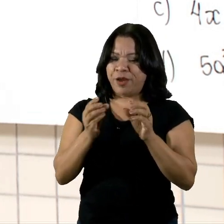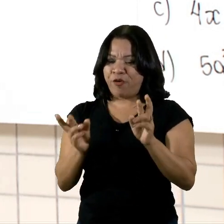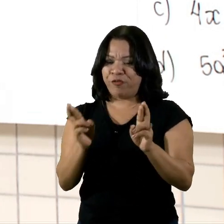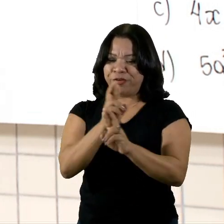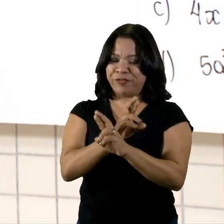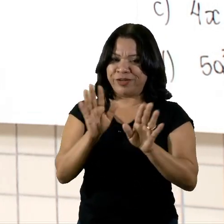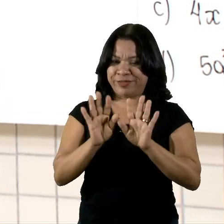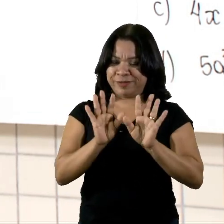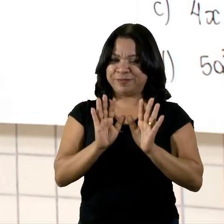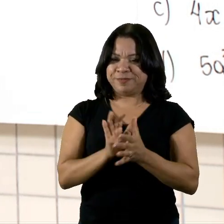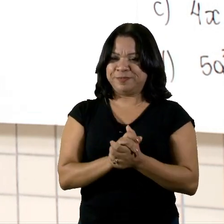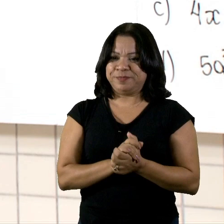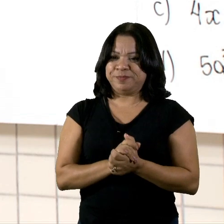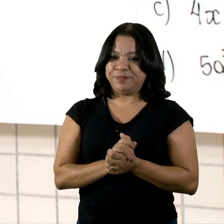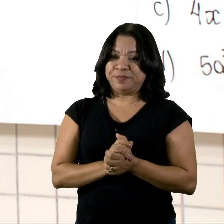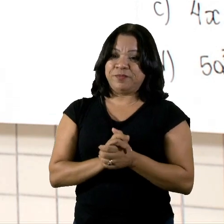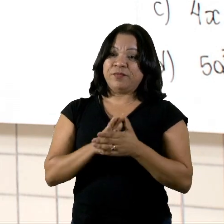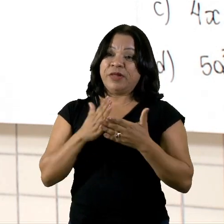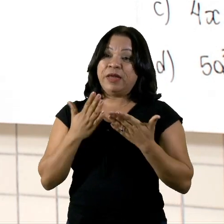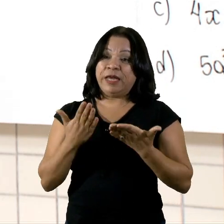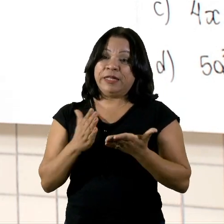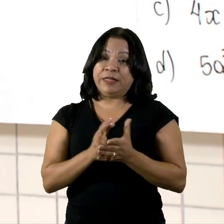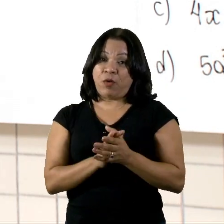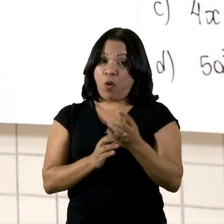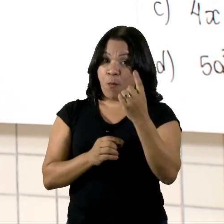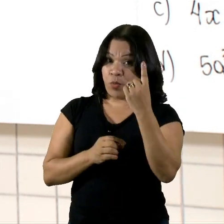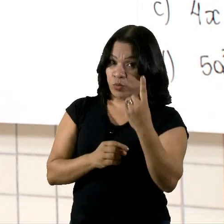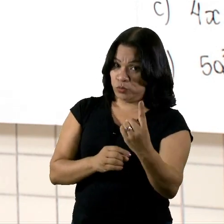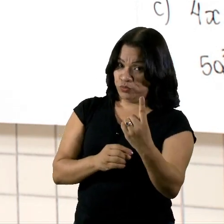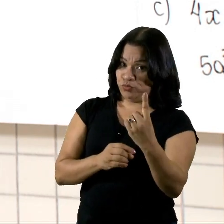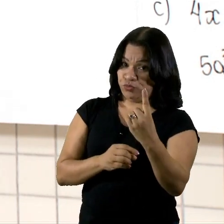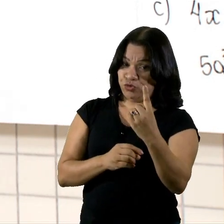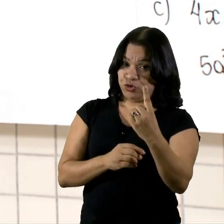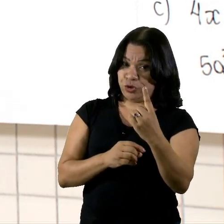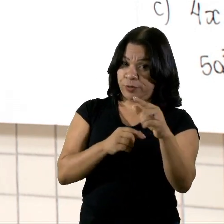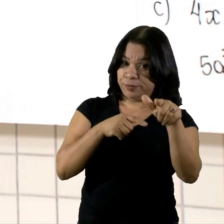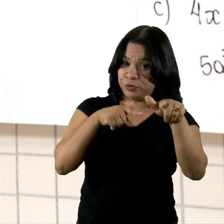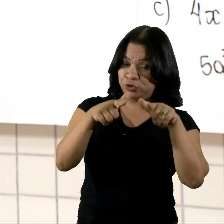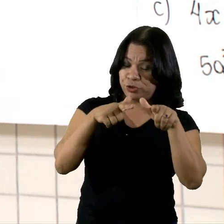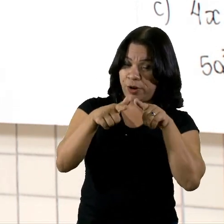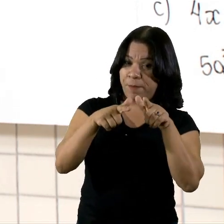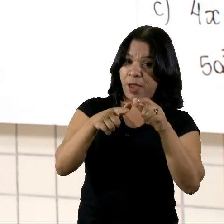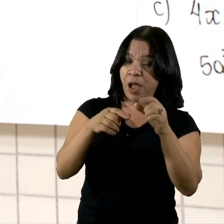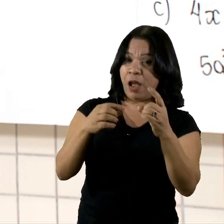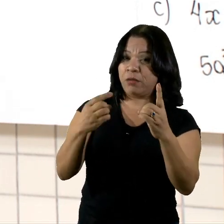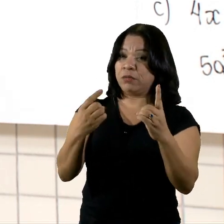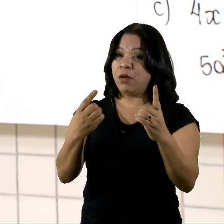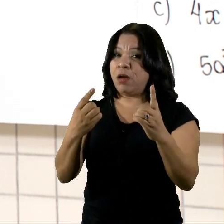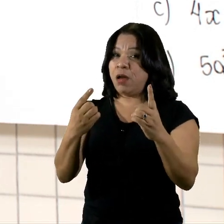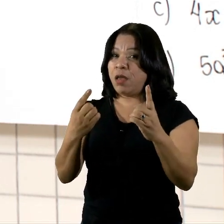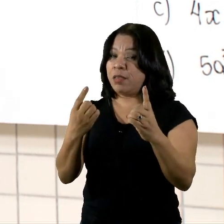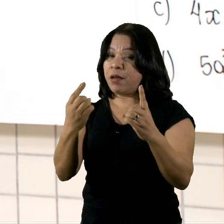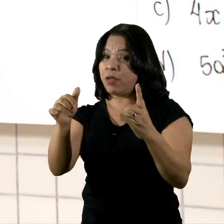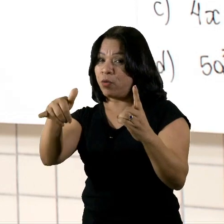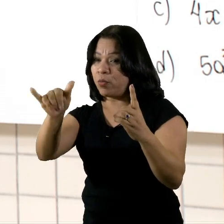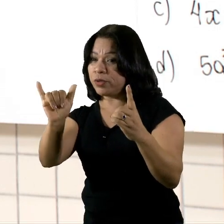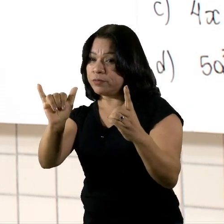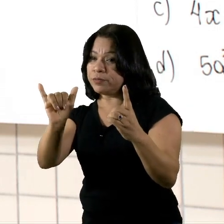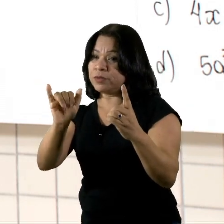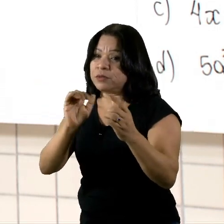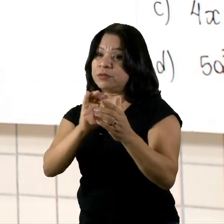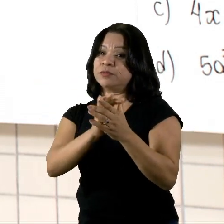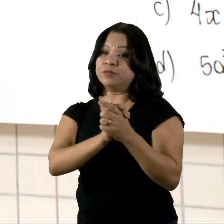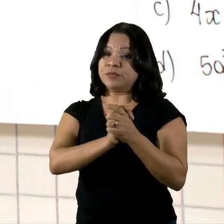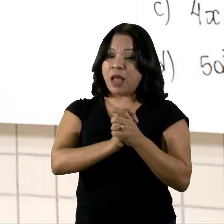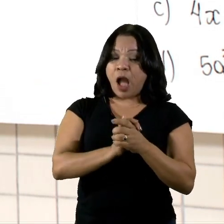um dia de trabalho, ele ganhou Y reais. Por 2 dias de trabalho, ele ganhou